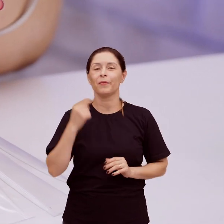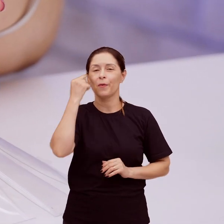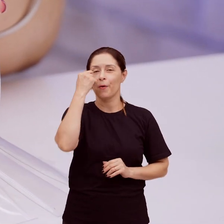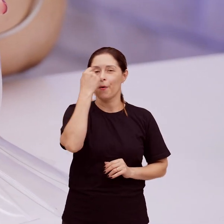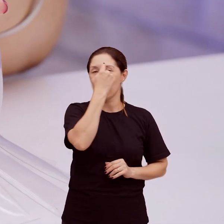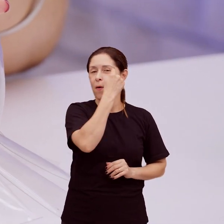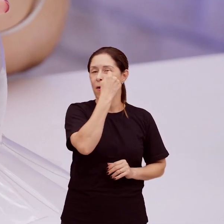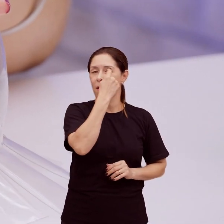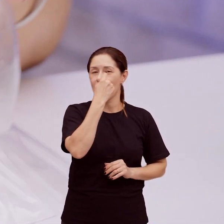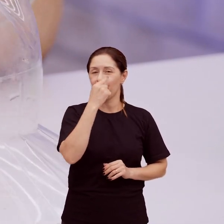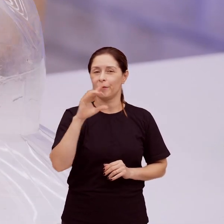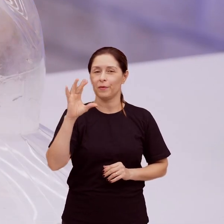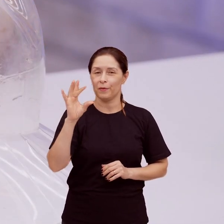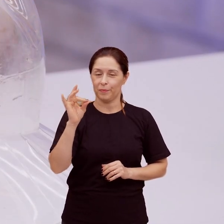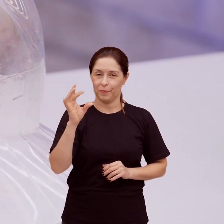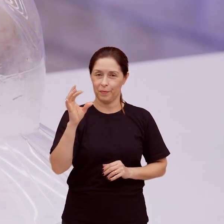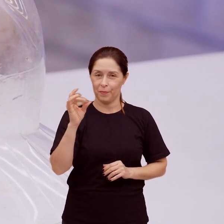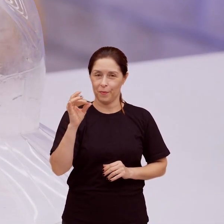olhinho.